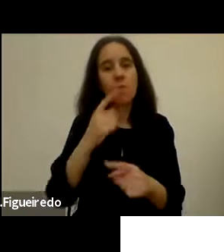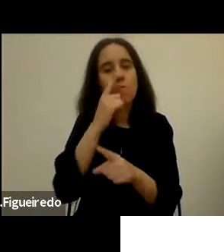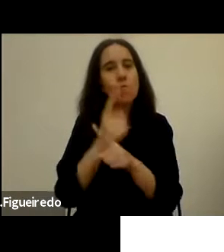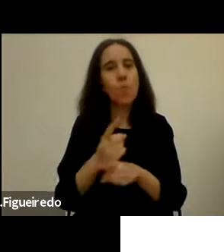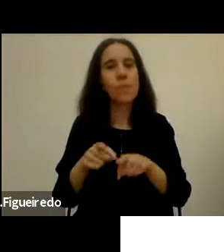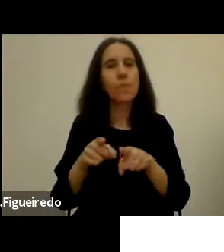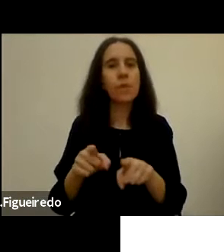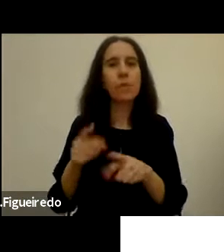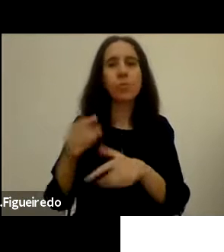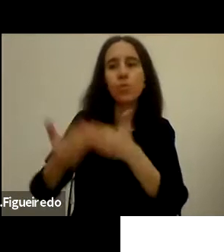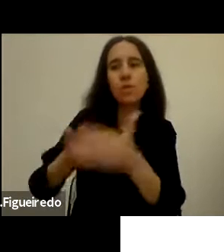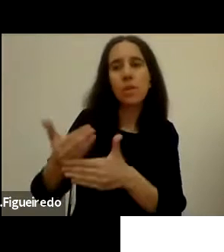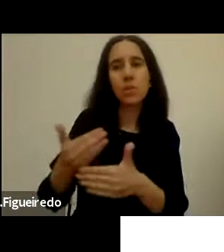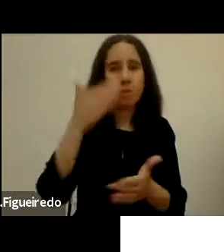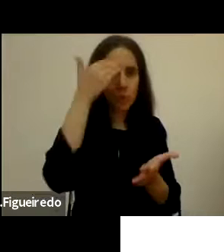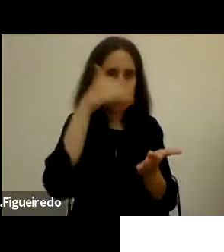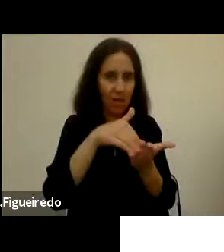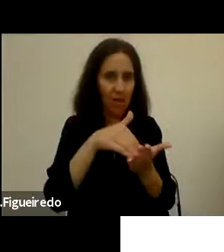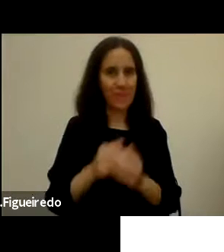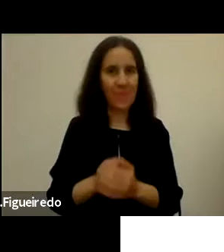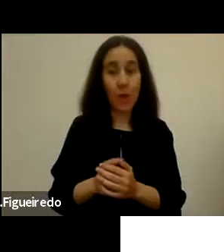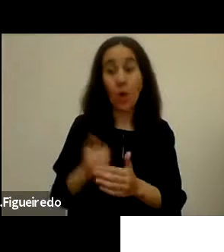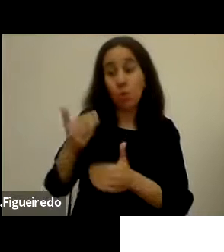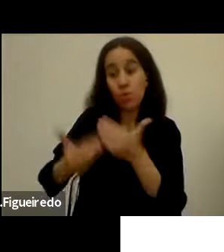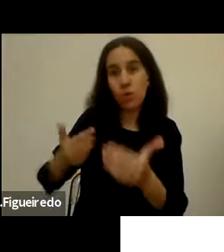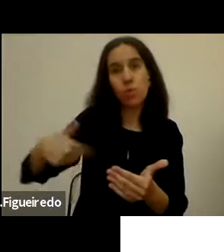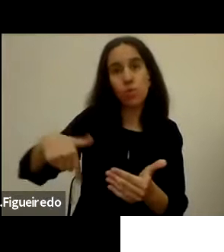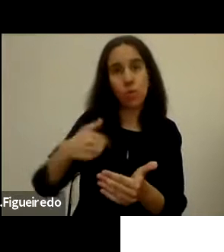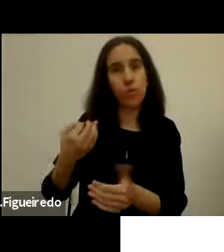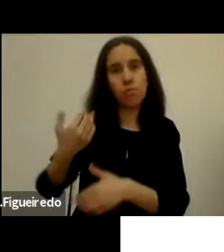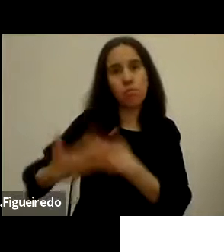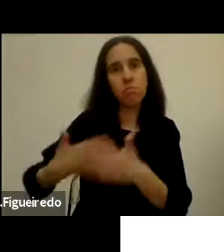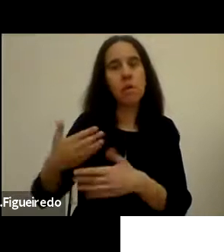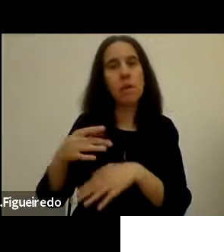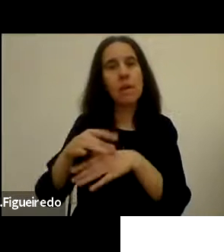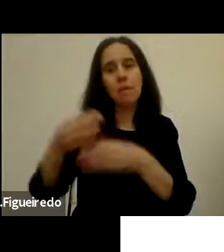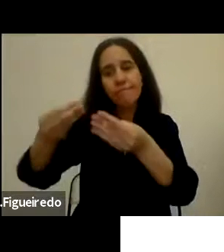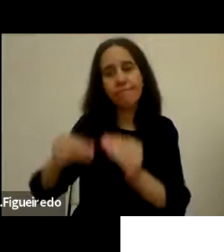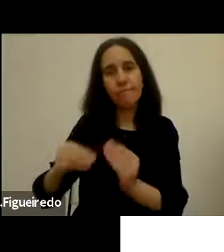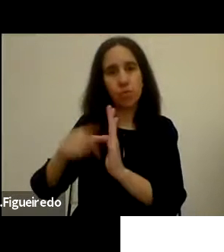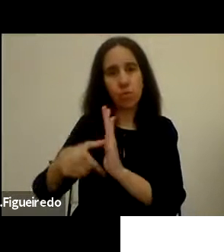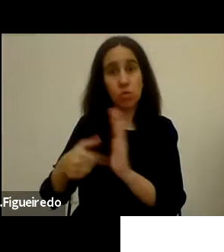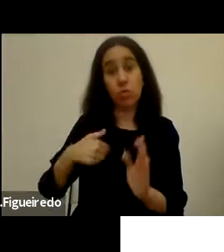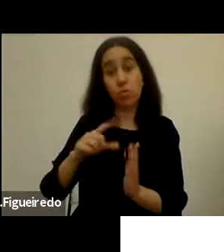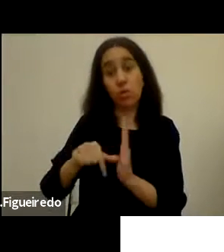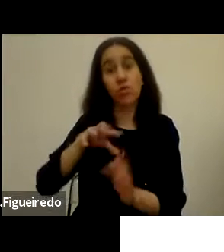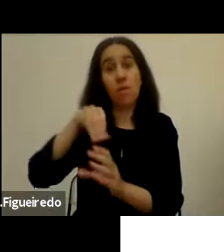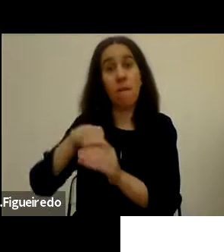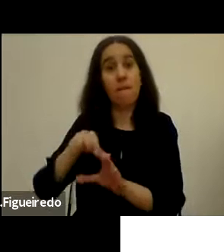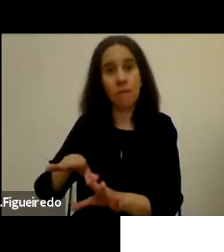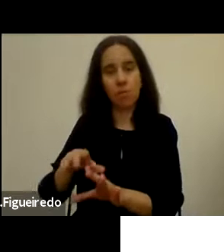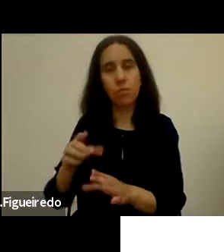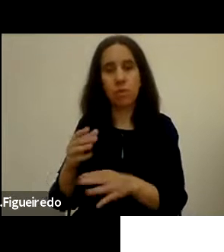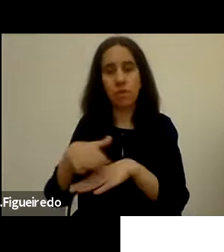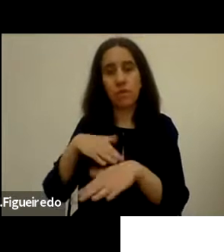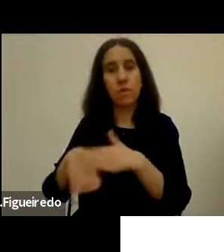um processo e um resultado. Processo, porque nós estivemos a trabalhar no desenvolvimento de um guia de gestão de projeto e nós estávamos num projeto e estávamos a fazê-lo